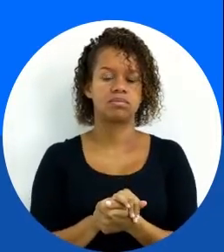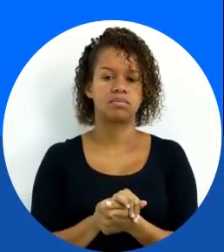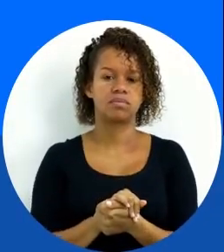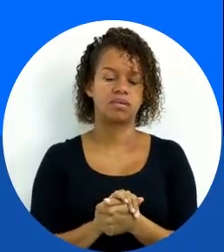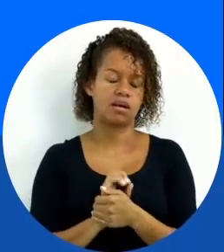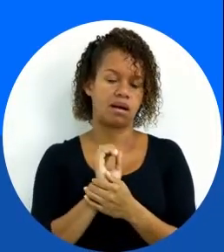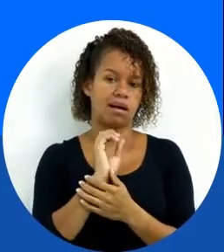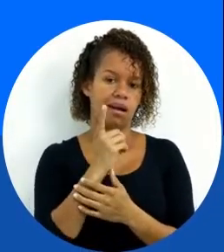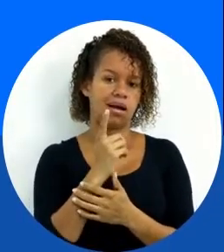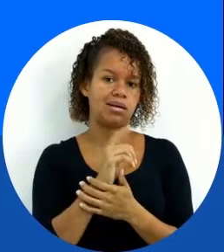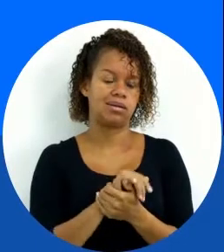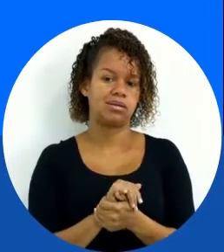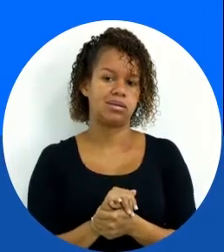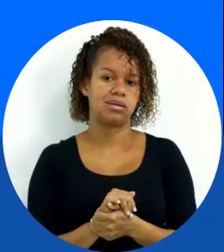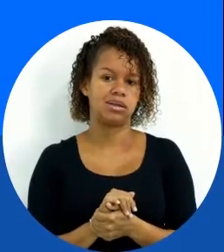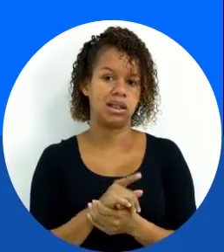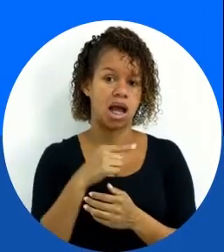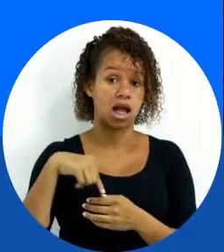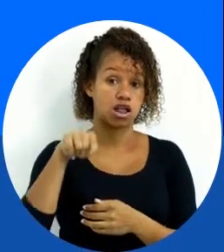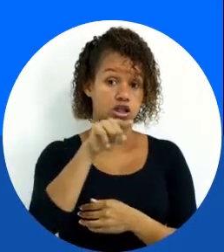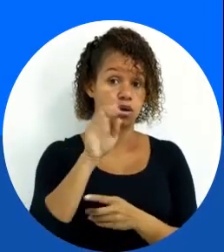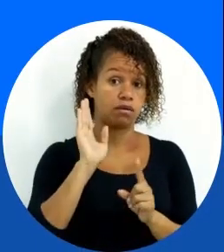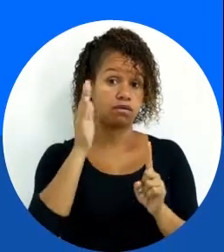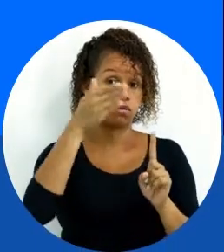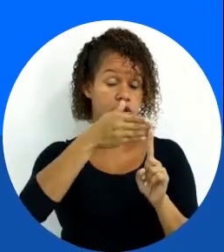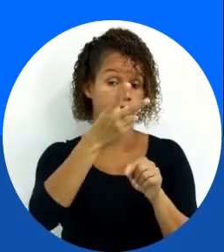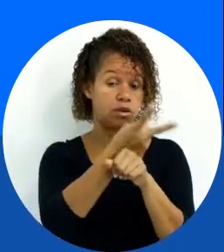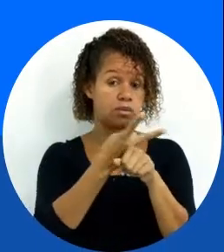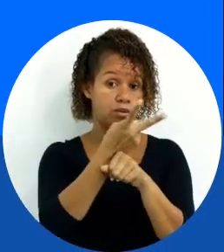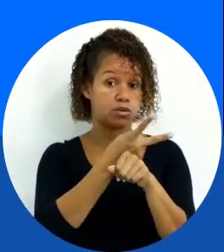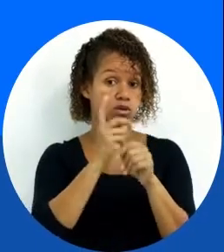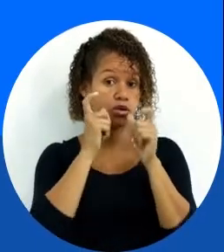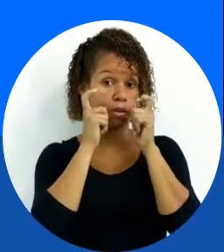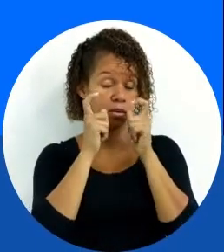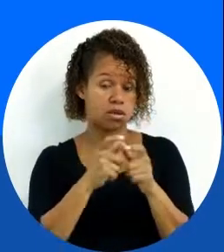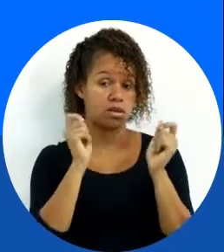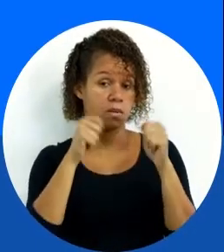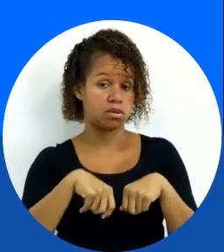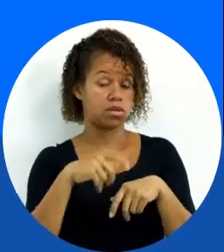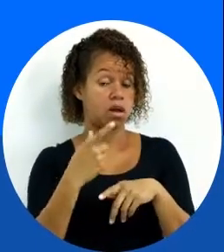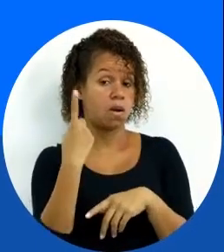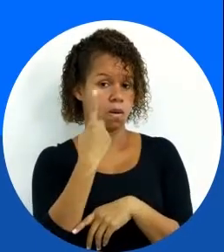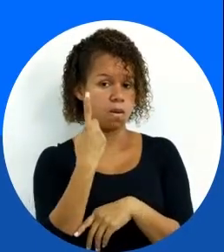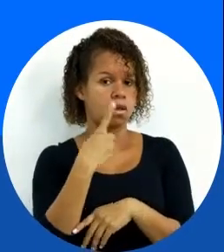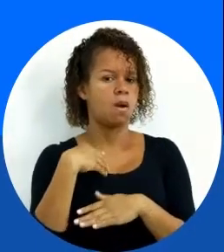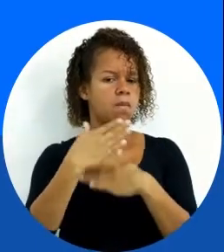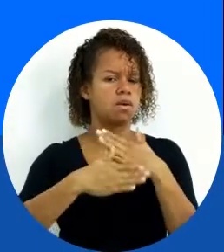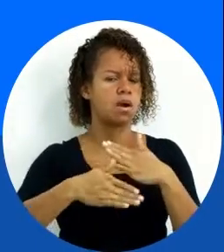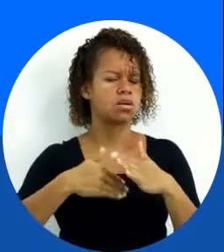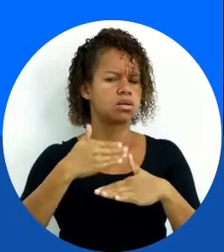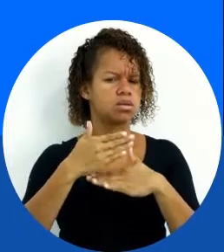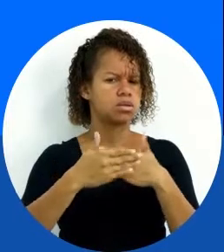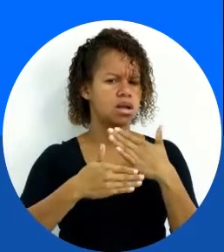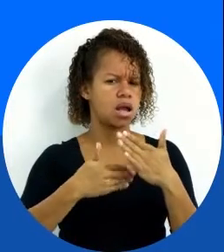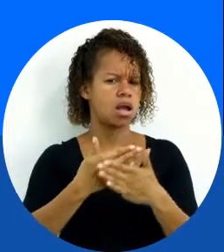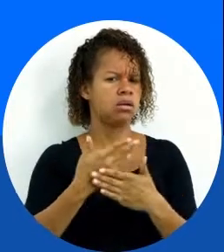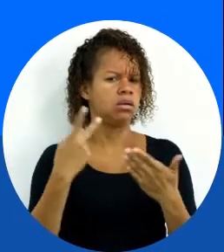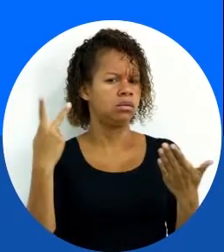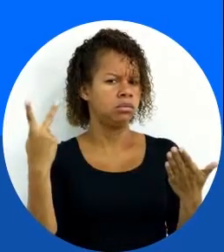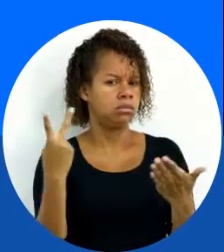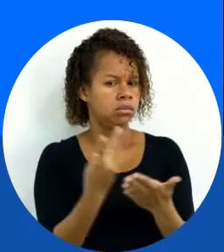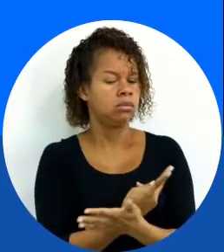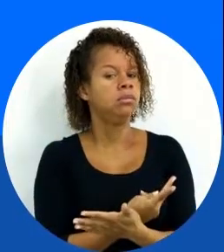e claro, na sua função de busca, como a gente observou na competência 1, que tem um processo que é